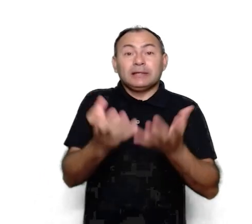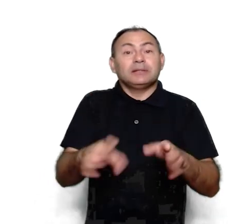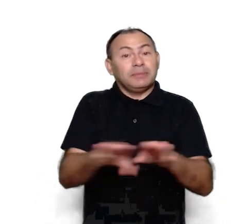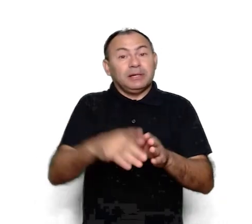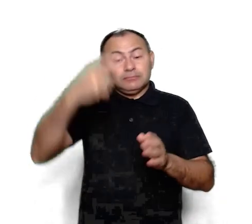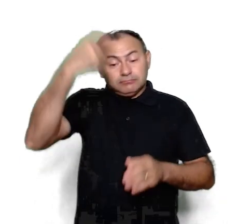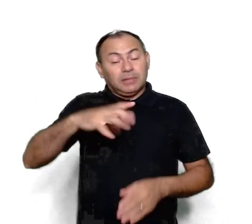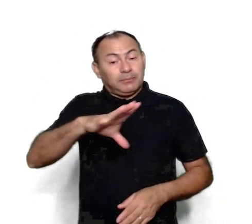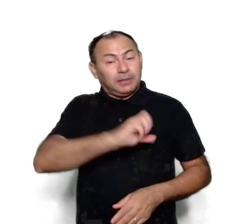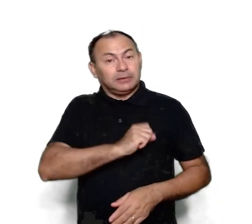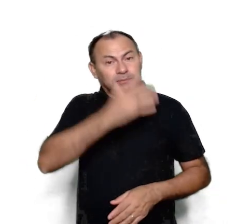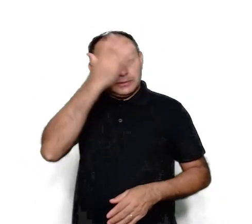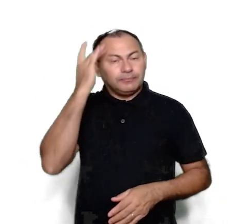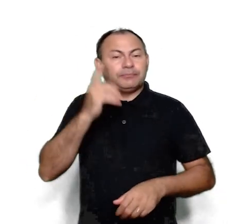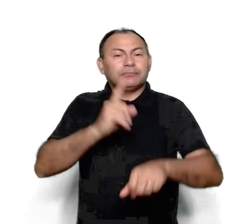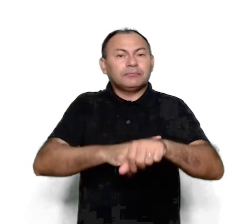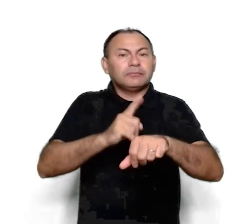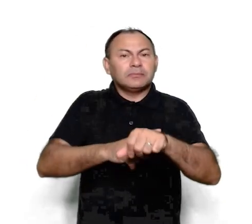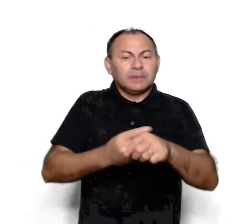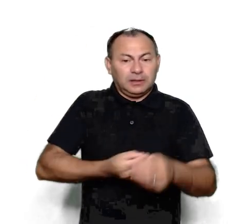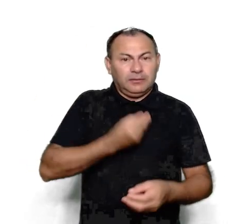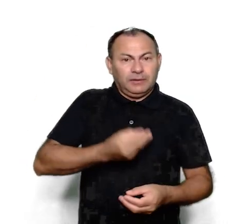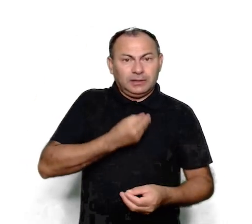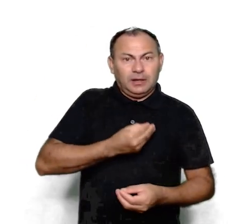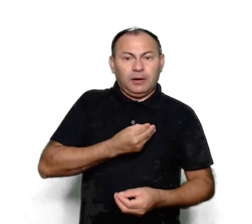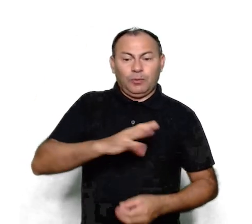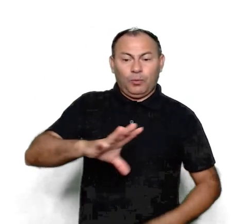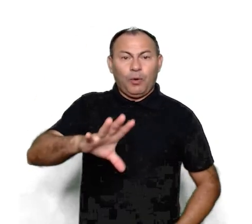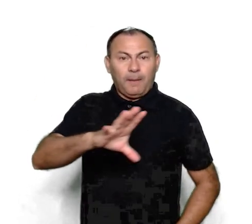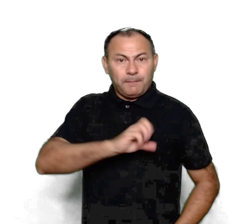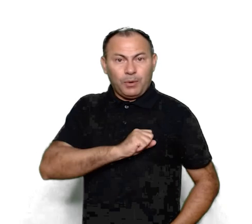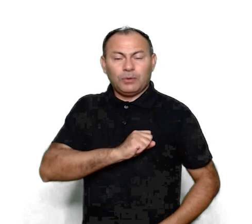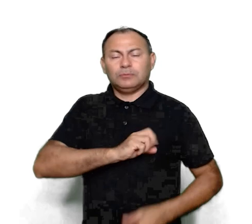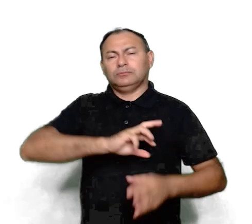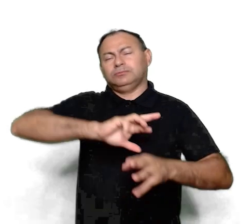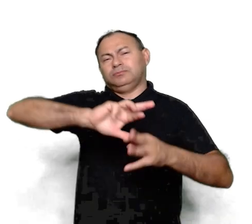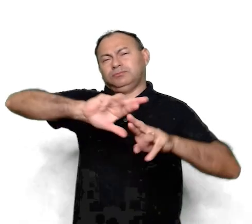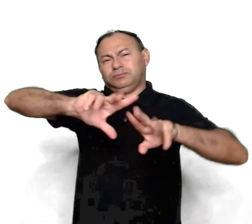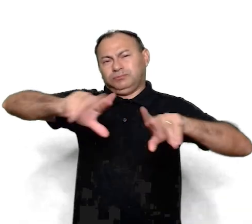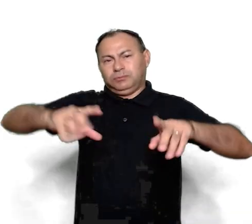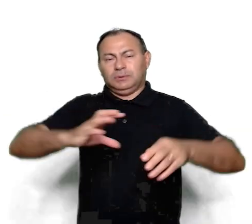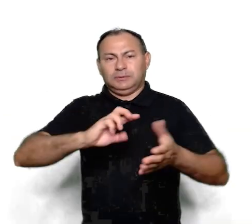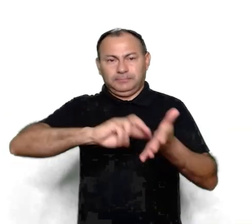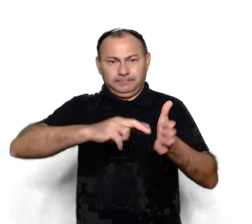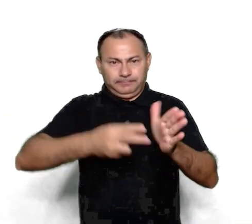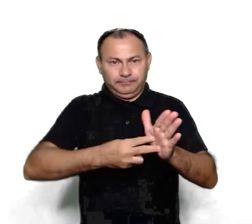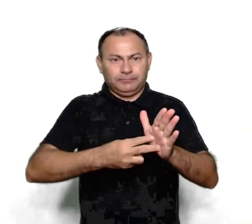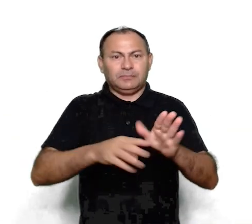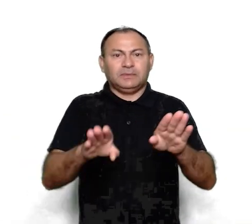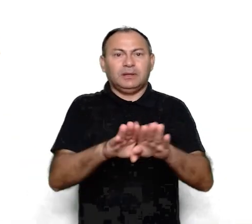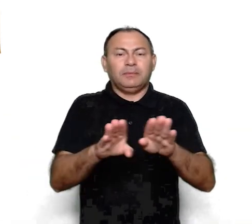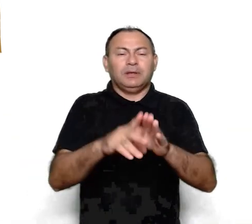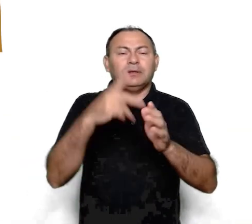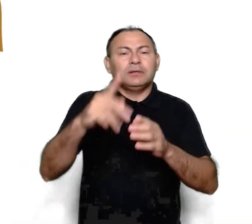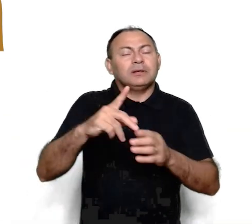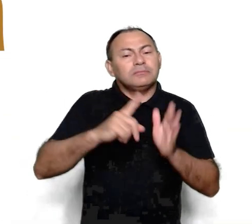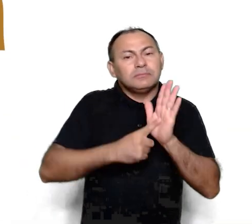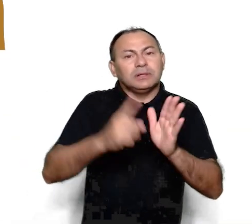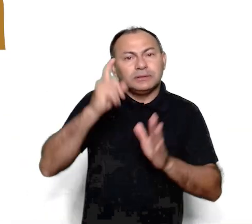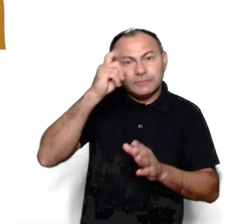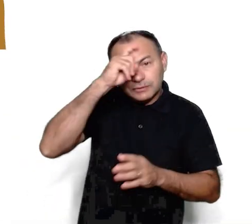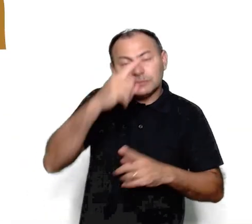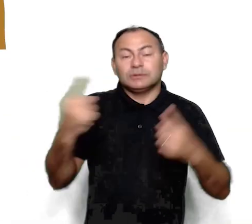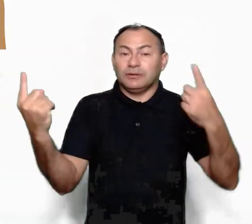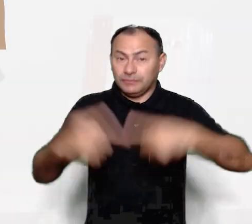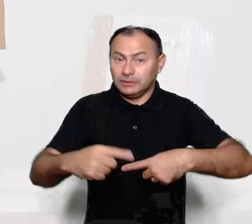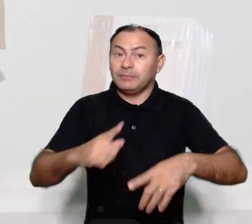Mas também, ao mesmo tempo, na hora de vivenciar o amor, ele tem múltiplos significados, inclusive também as suas dificuldades, os